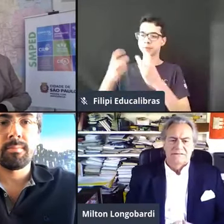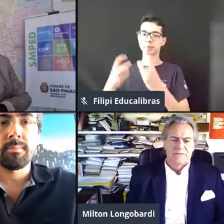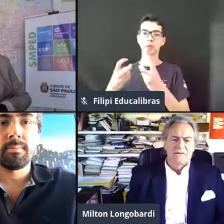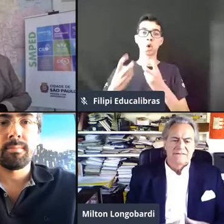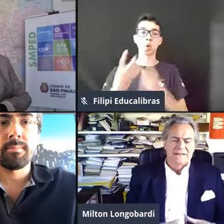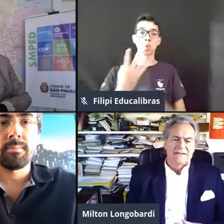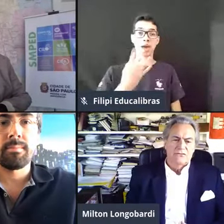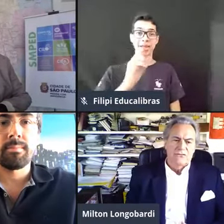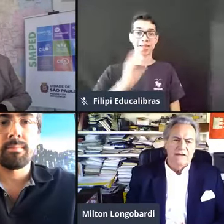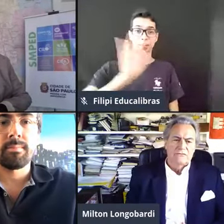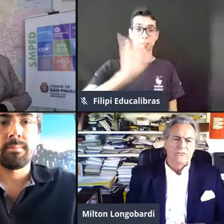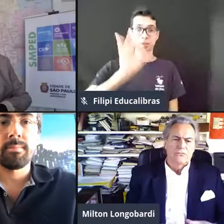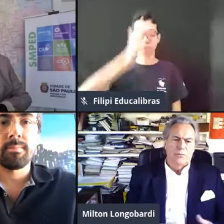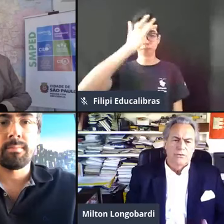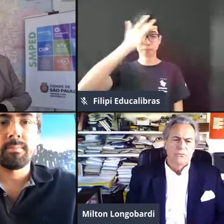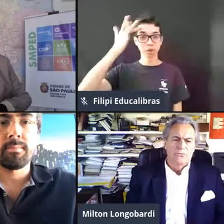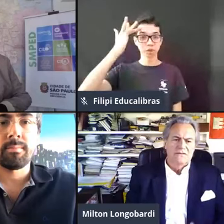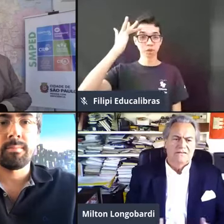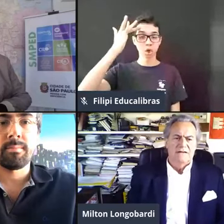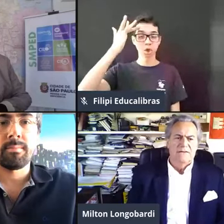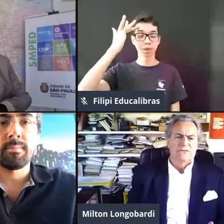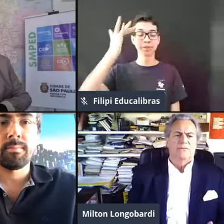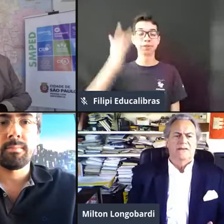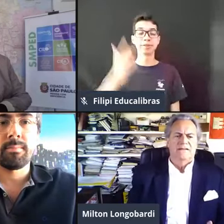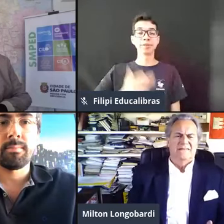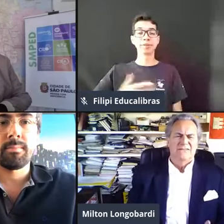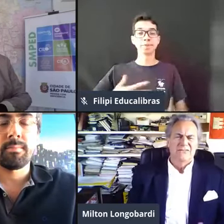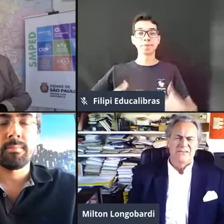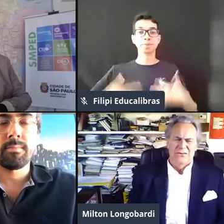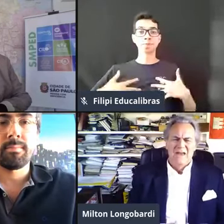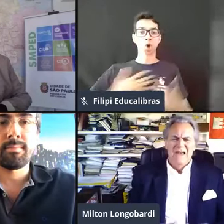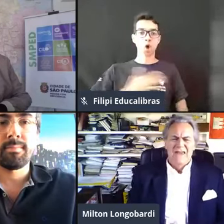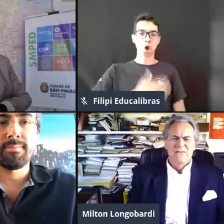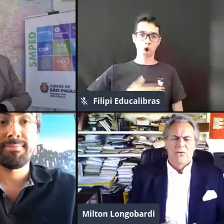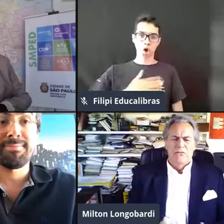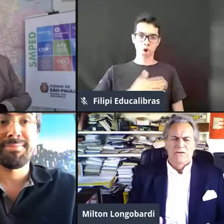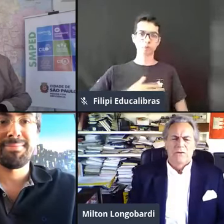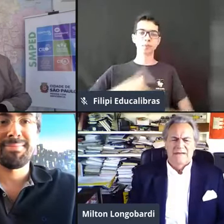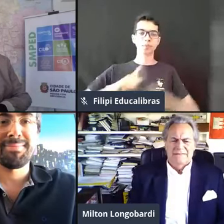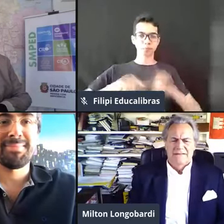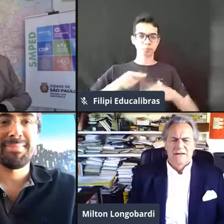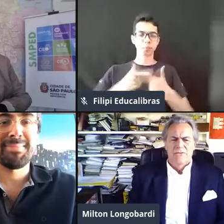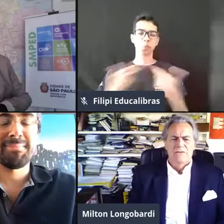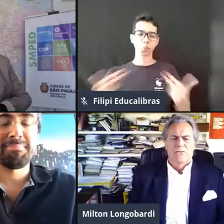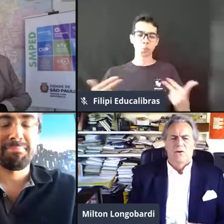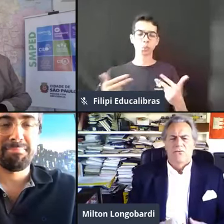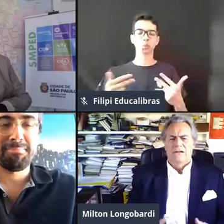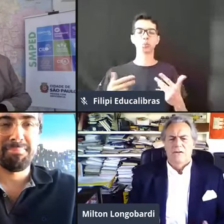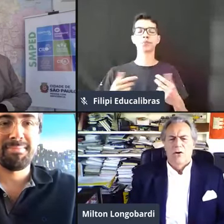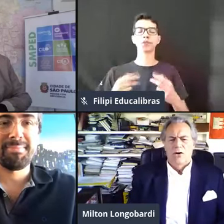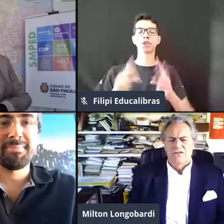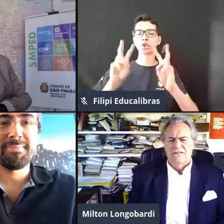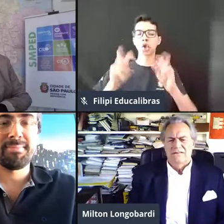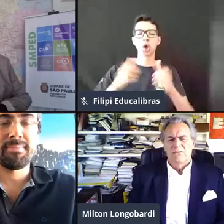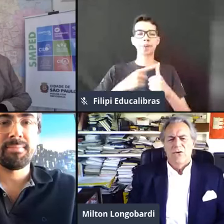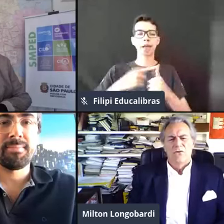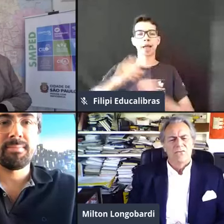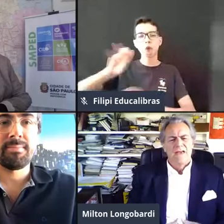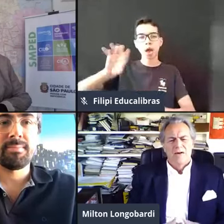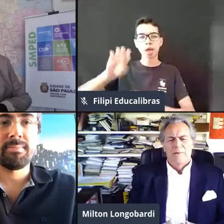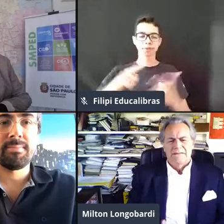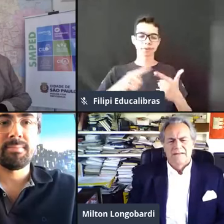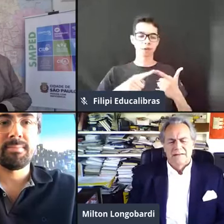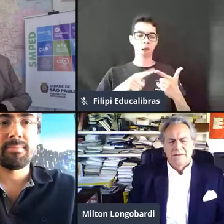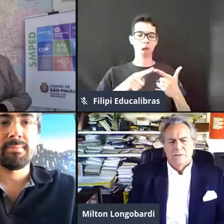longevos estão insatisfeitos com os produtos e serviços oferecidos. Isso envolve educação, envolve lojas,